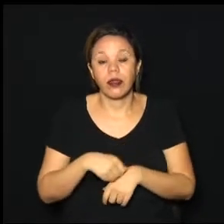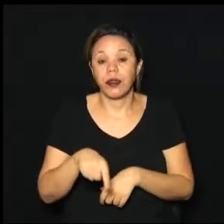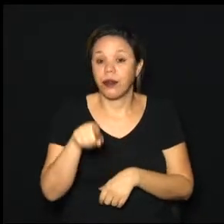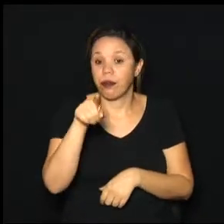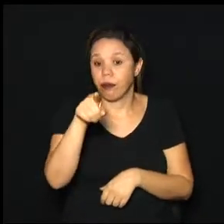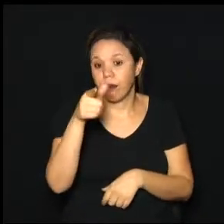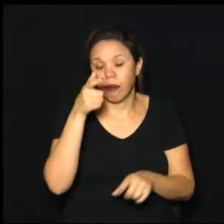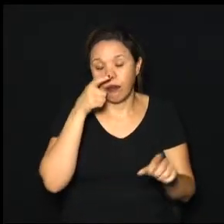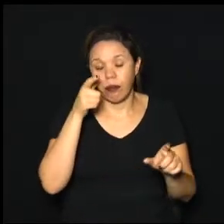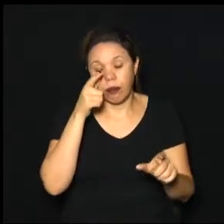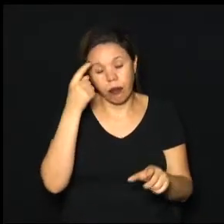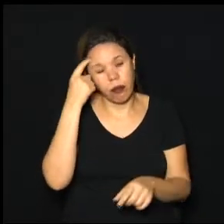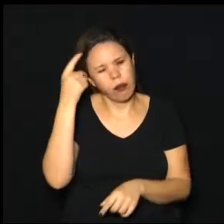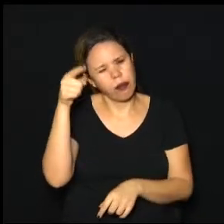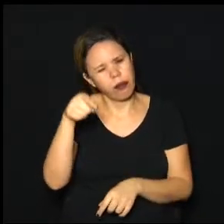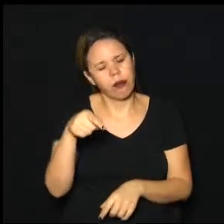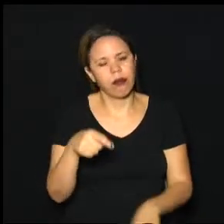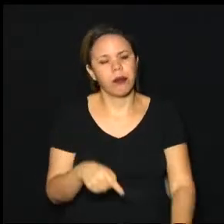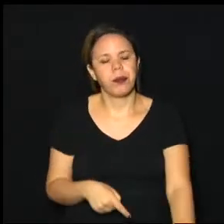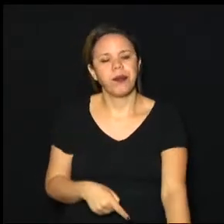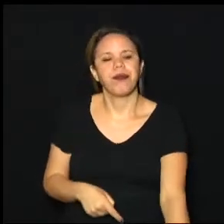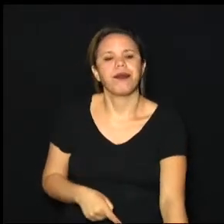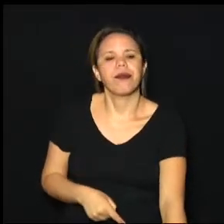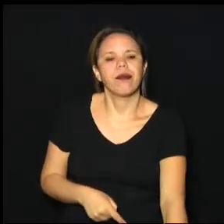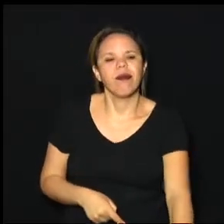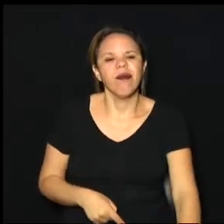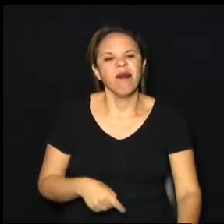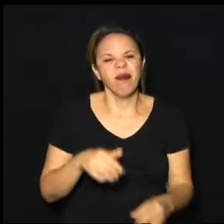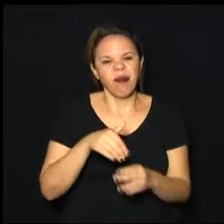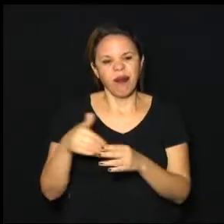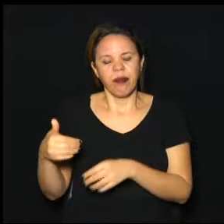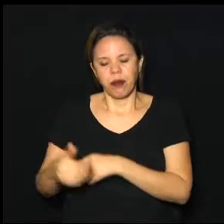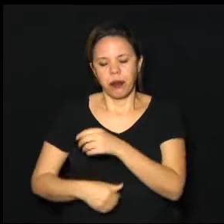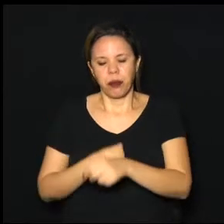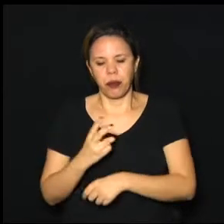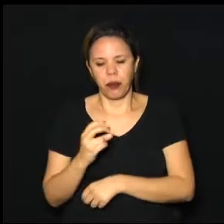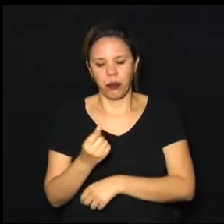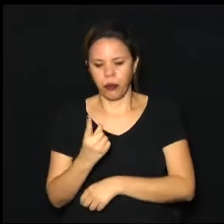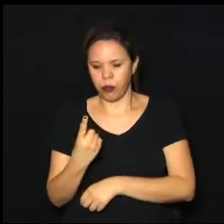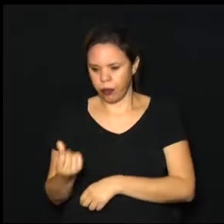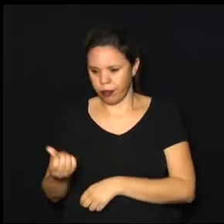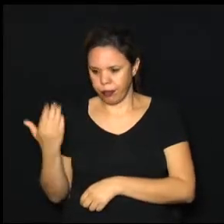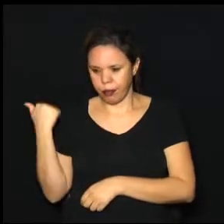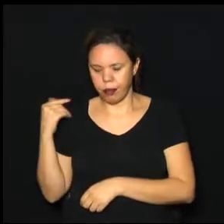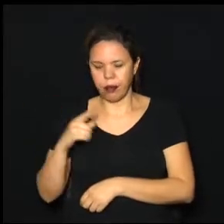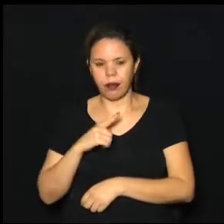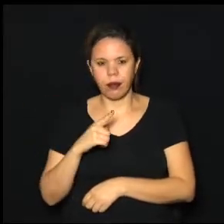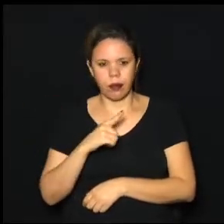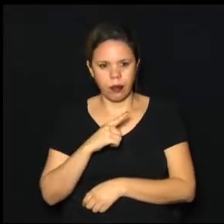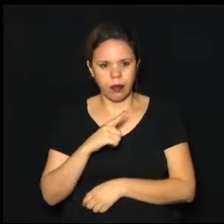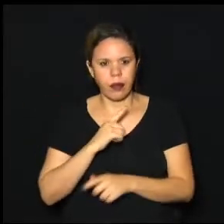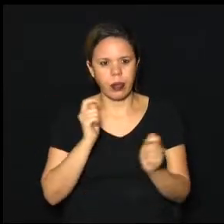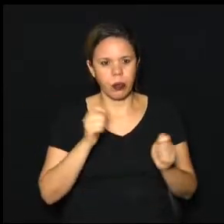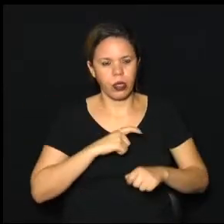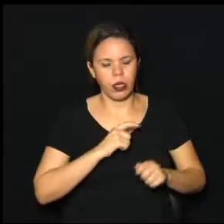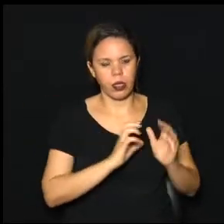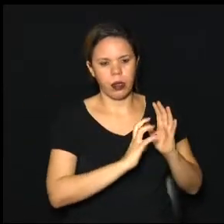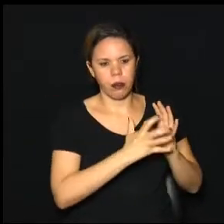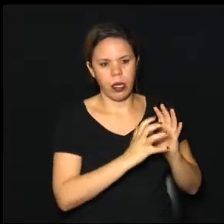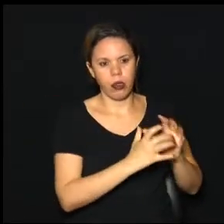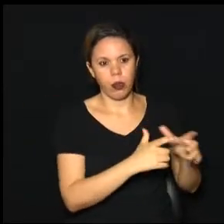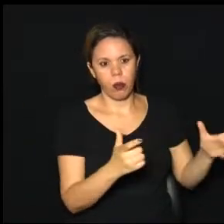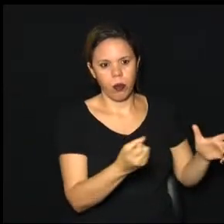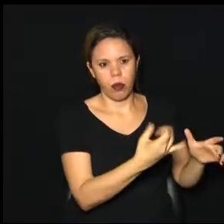nos assistindo ter uma ideia, nas eleições de 2016, quando podia ter coligação nas eleições